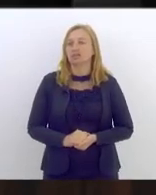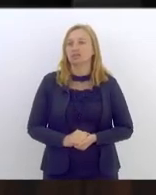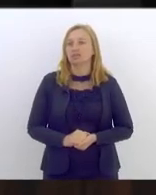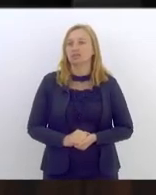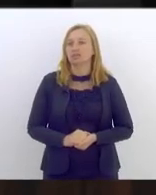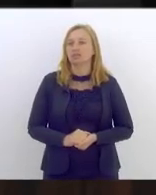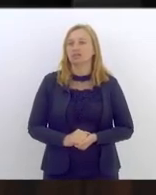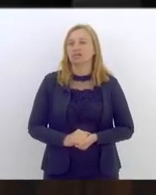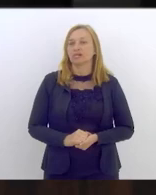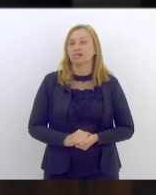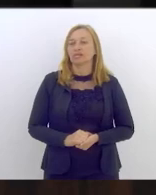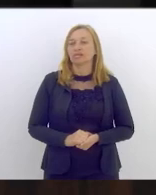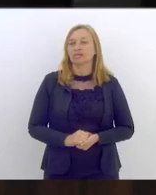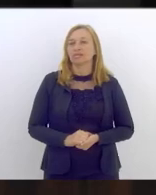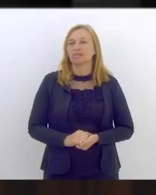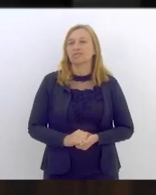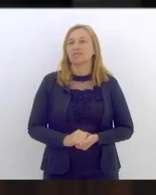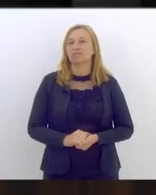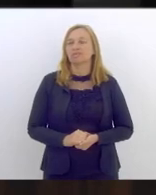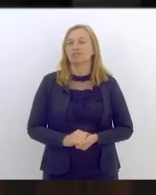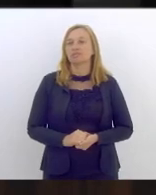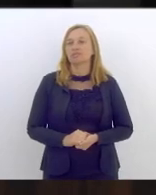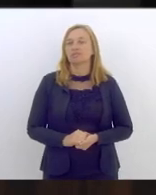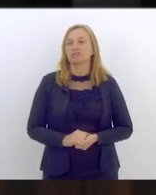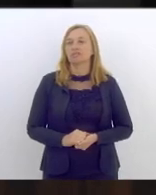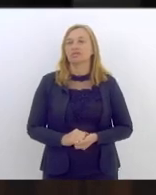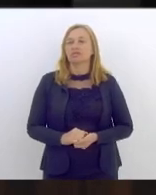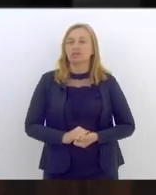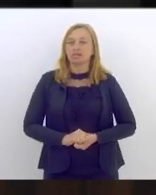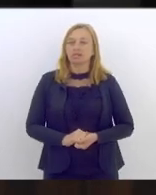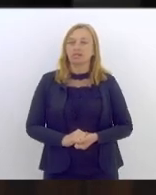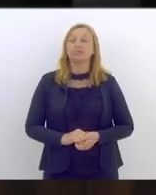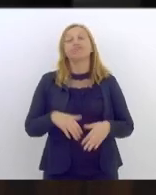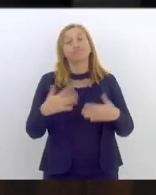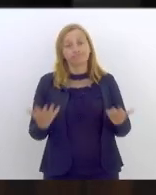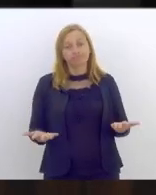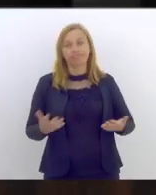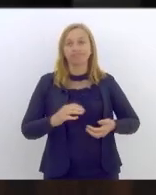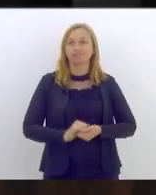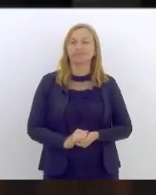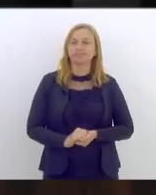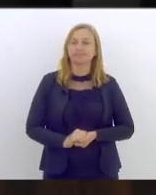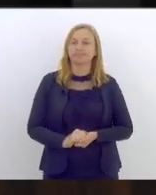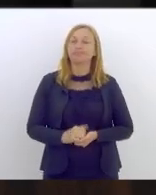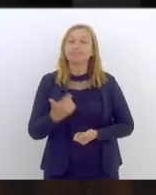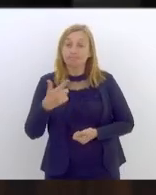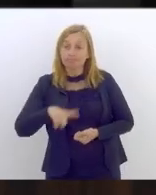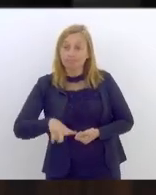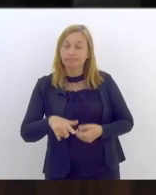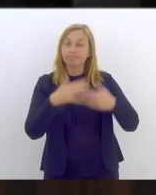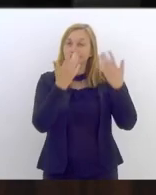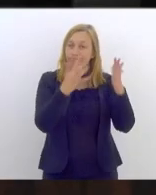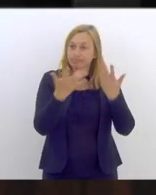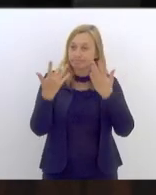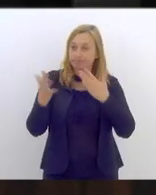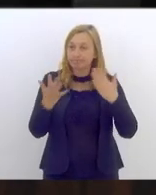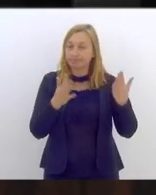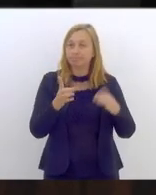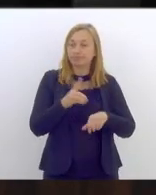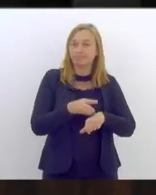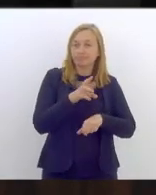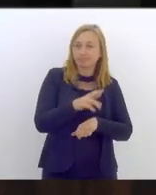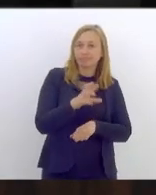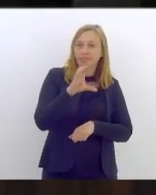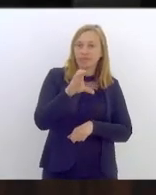tô Luciano também participou desse desse momento então mais uma vez parabenizar Dr